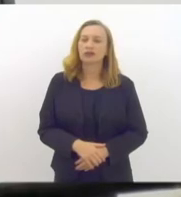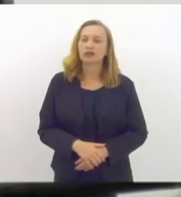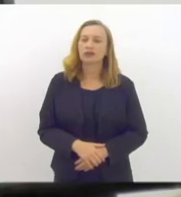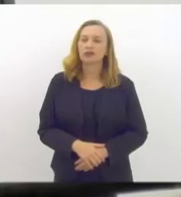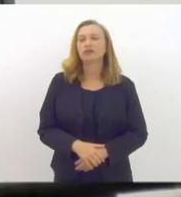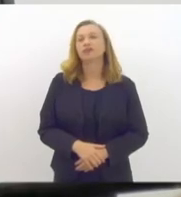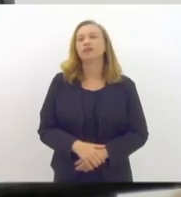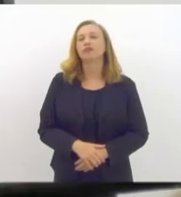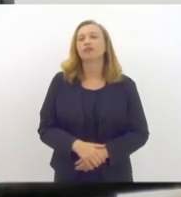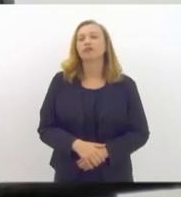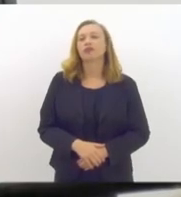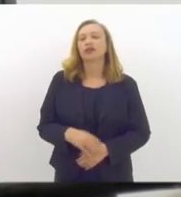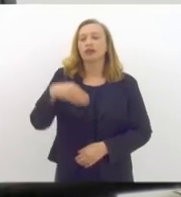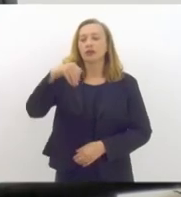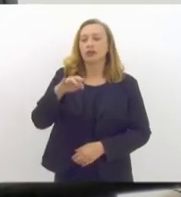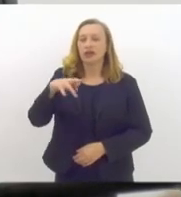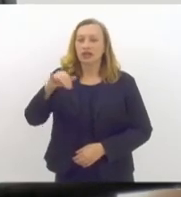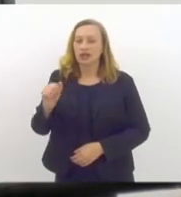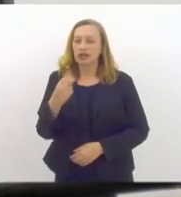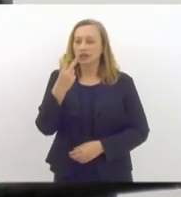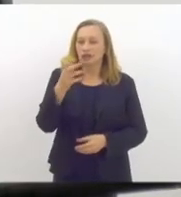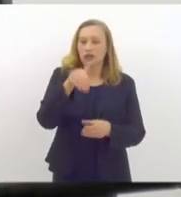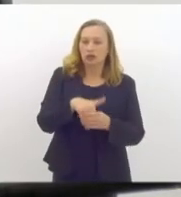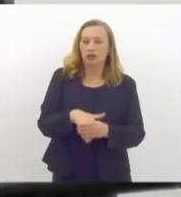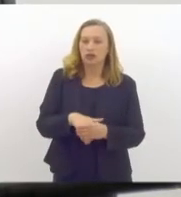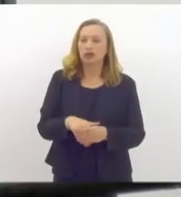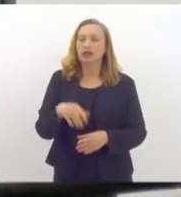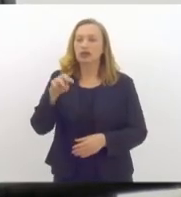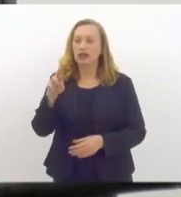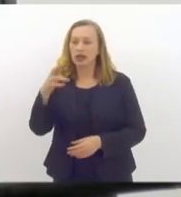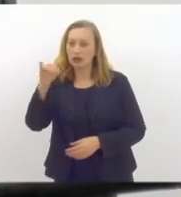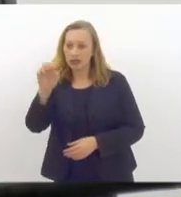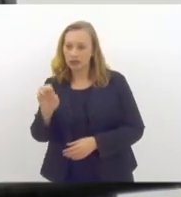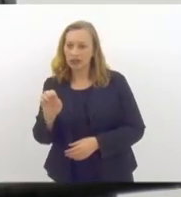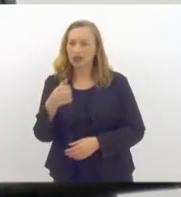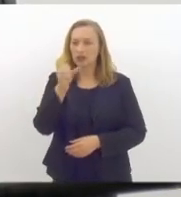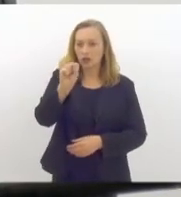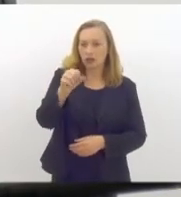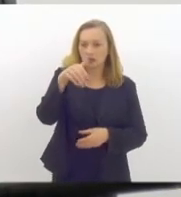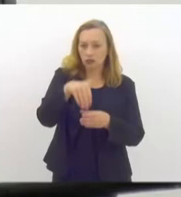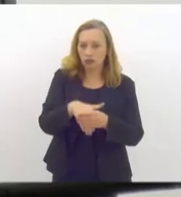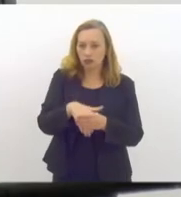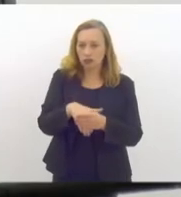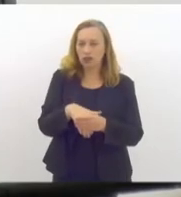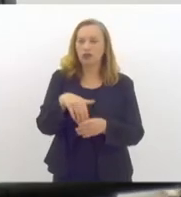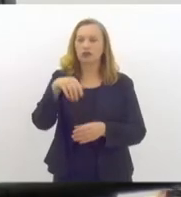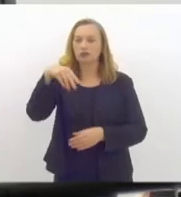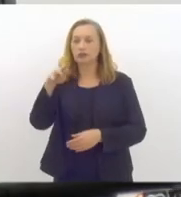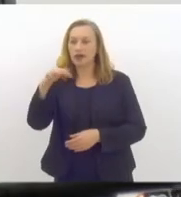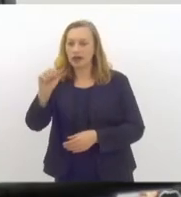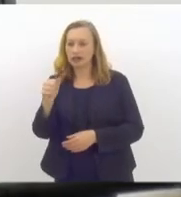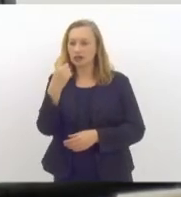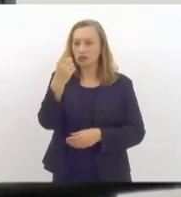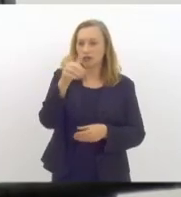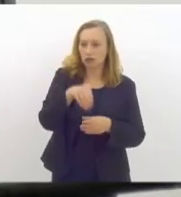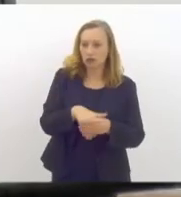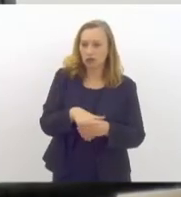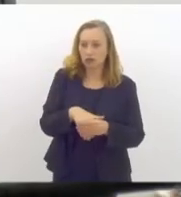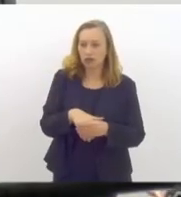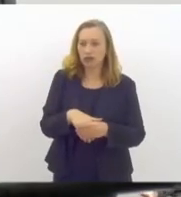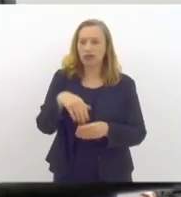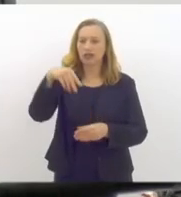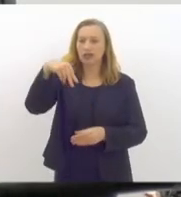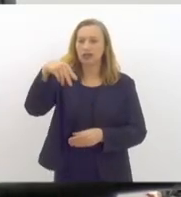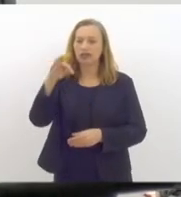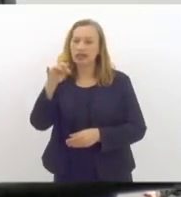Então, a parcial, Mariana Andrade, 2 votos, Caroline Faria, 8 votos, Márcia Gatto, 1 voto,